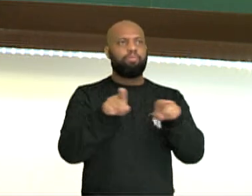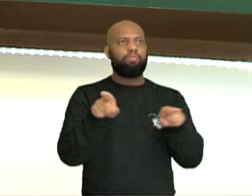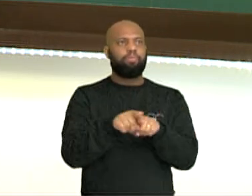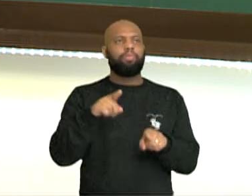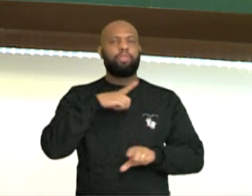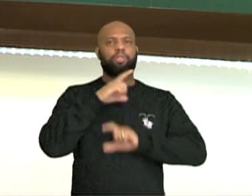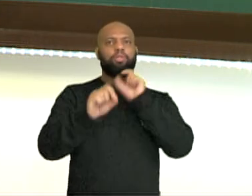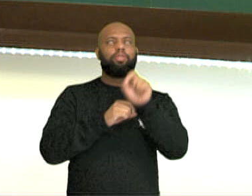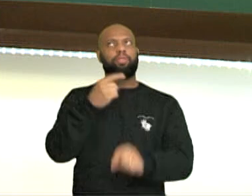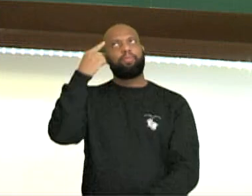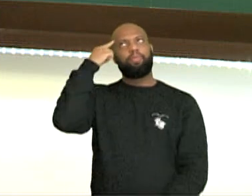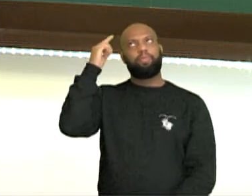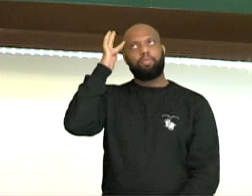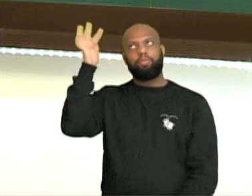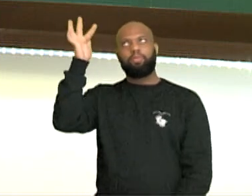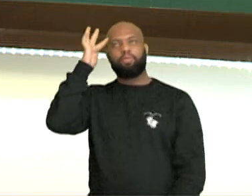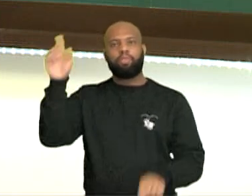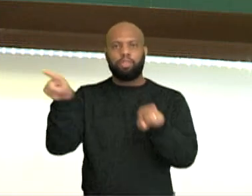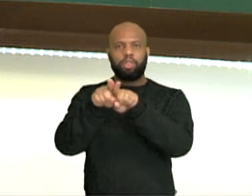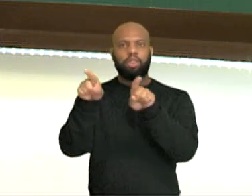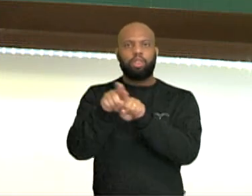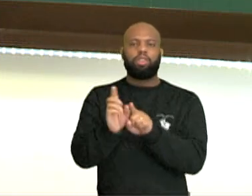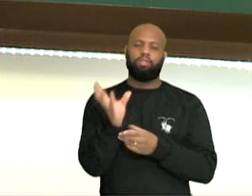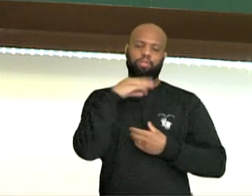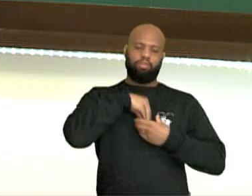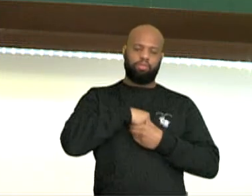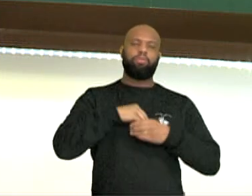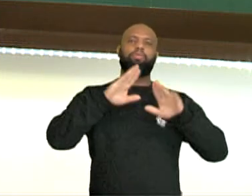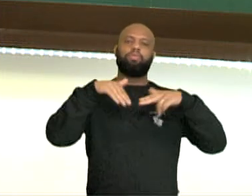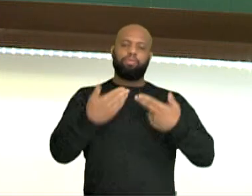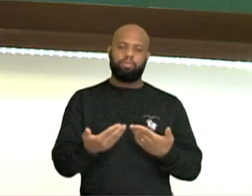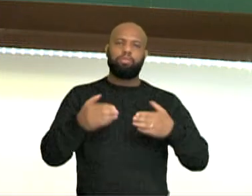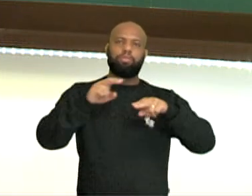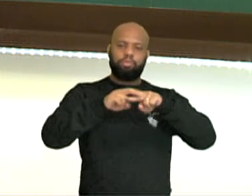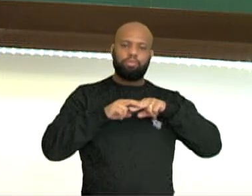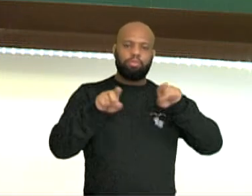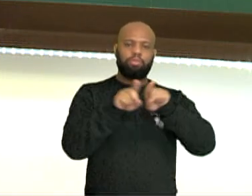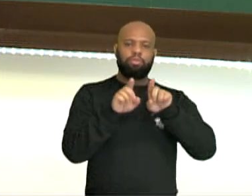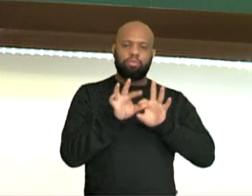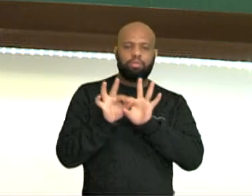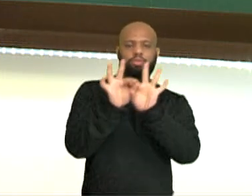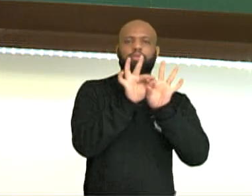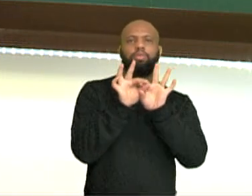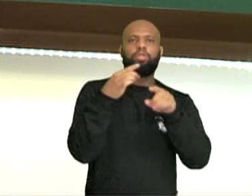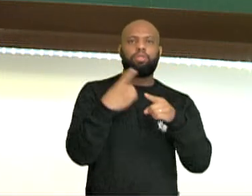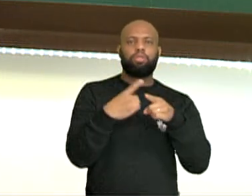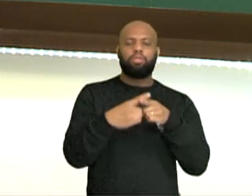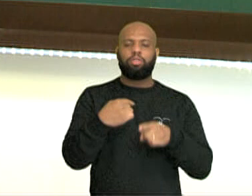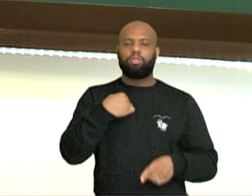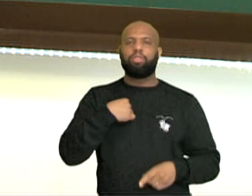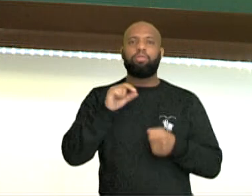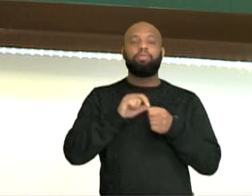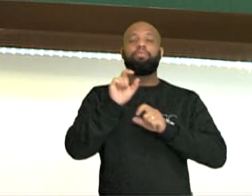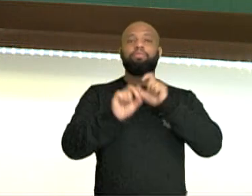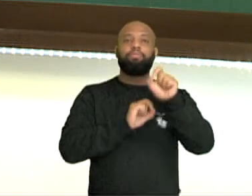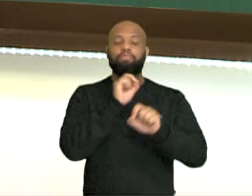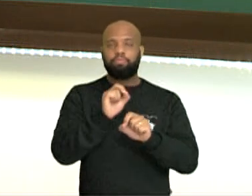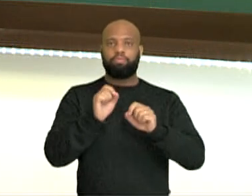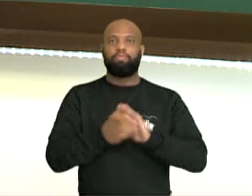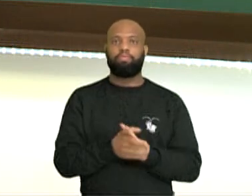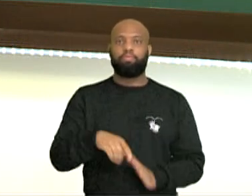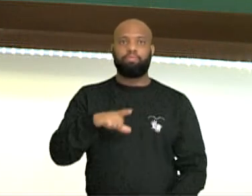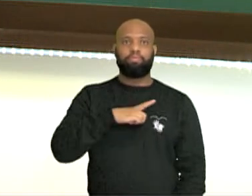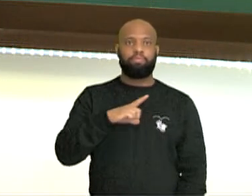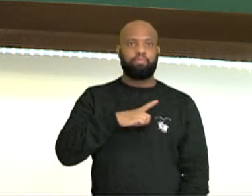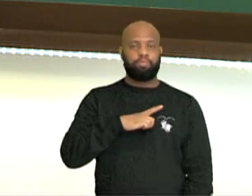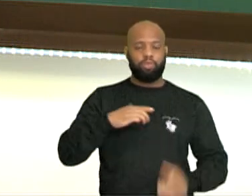caráter filosófico, espiritual, e é daí também essa questão da união, porque eu estou unindo, eu estou integrando a